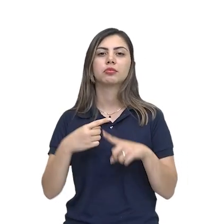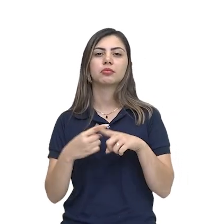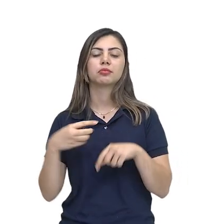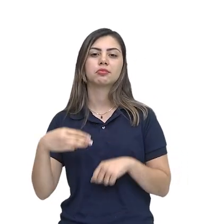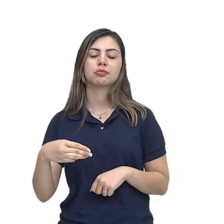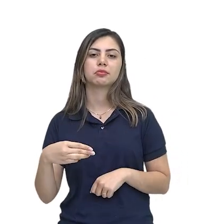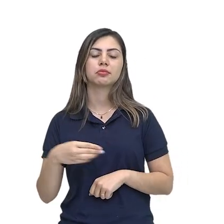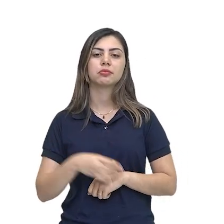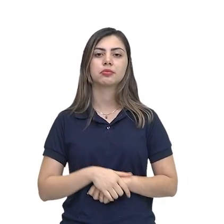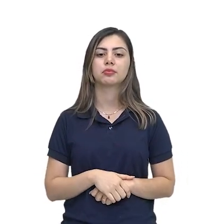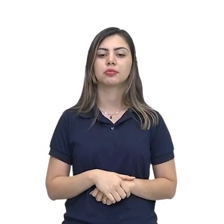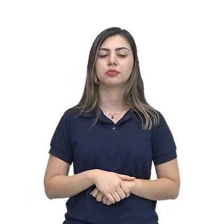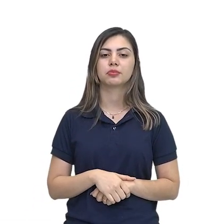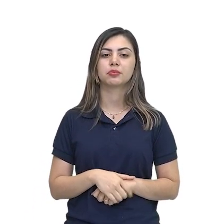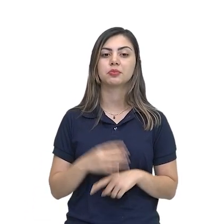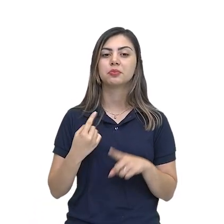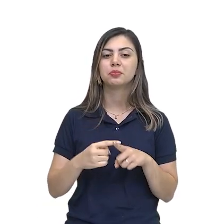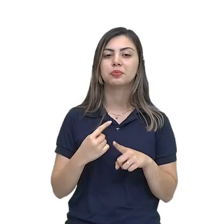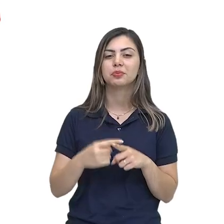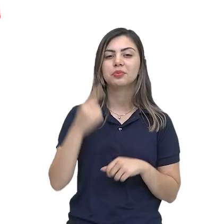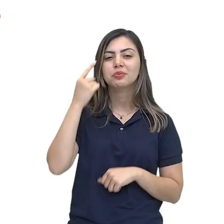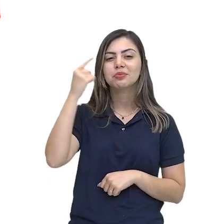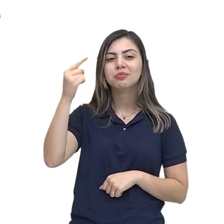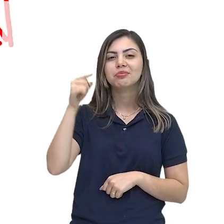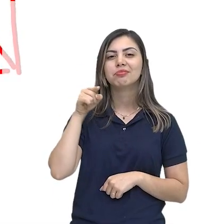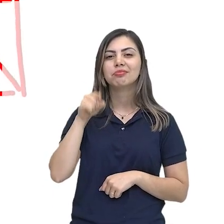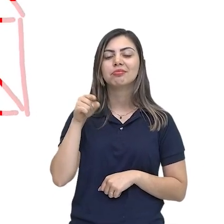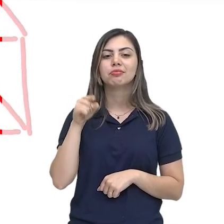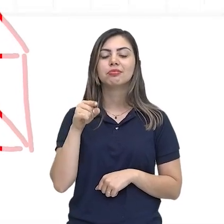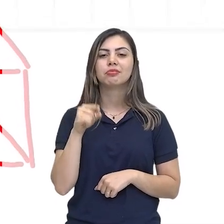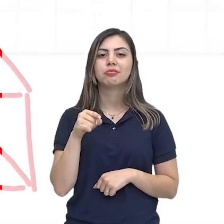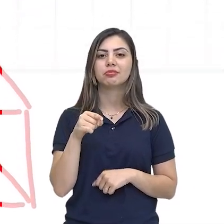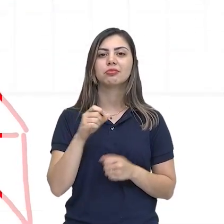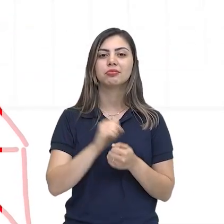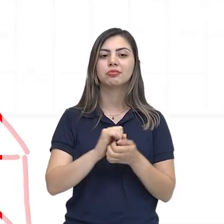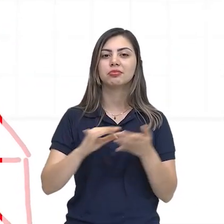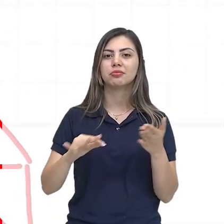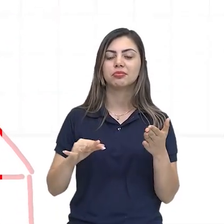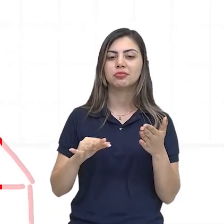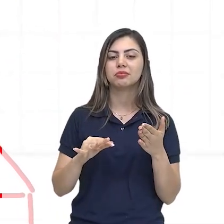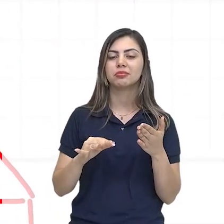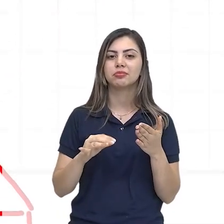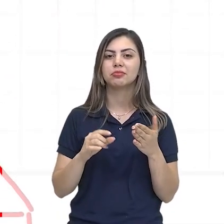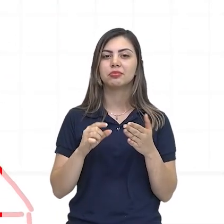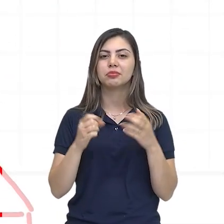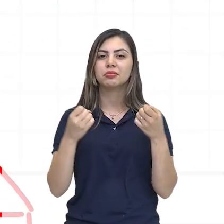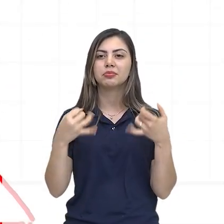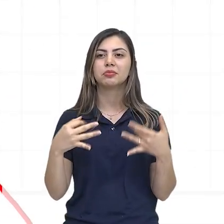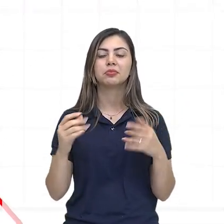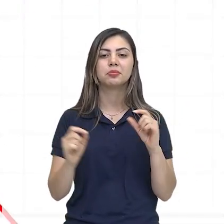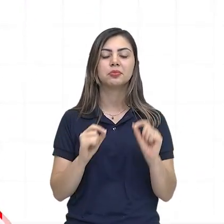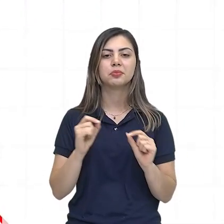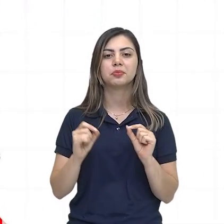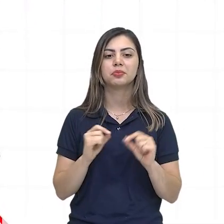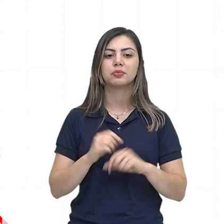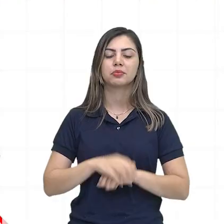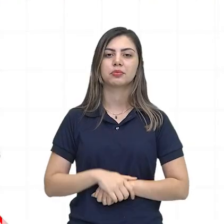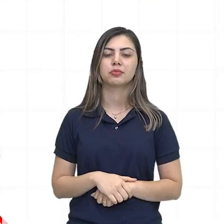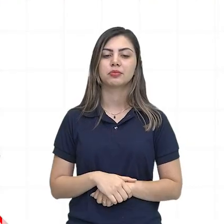m, né? Porque o nosso problema, ele dizia exatamente isso, olha. Olha aqui, está aqui o